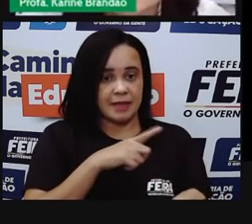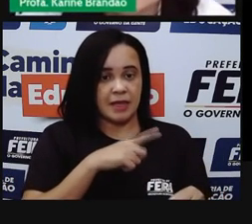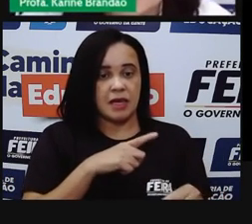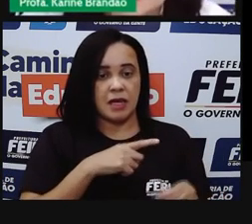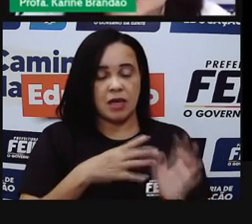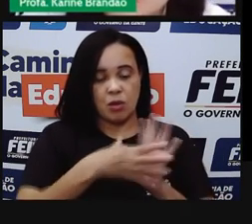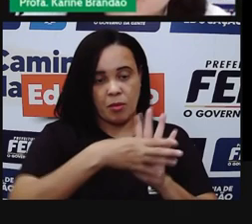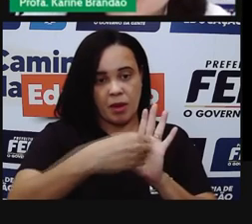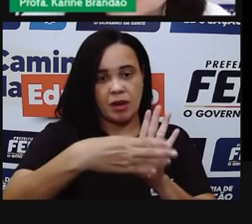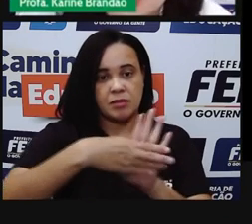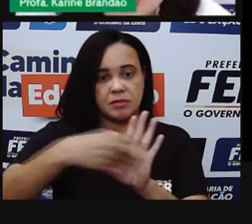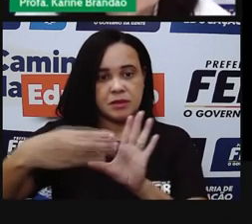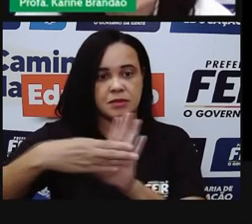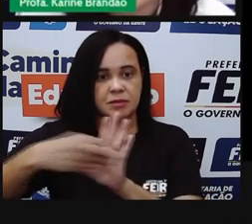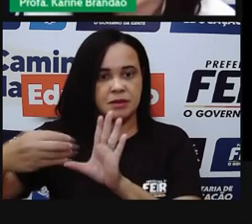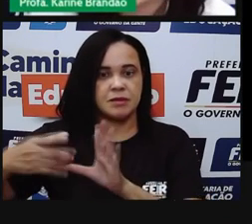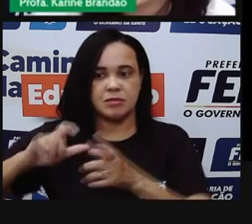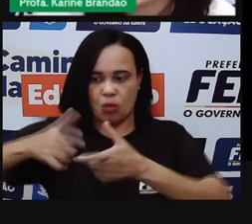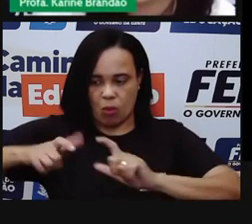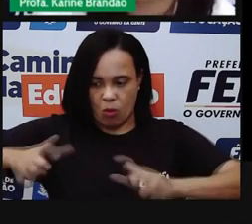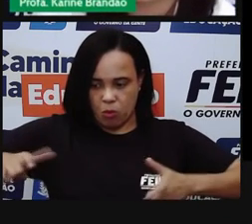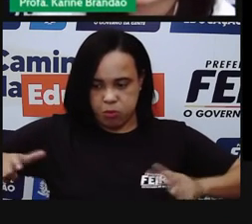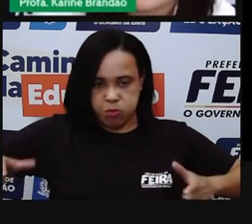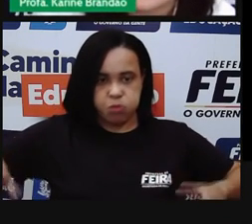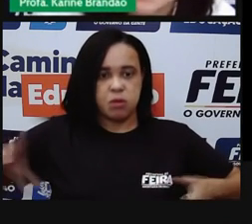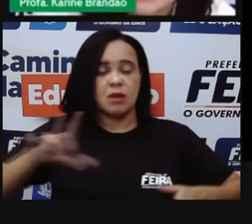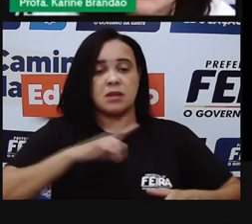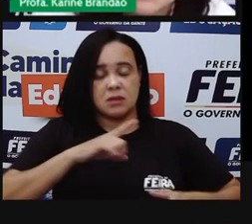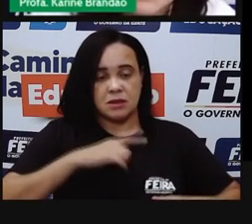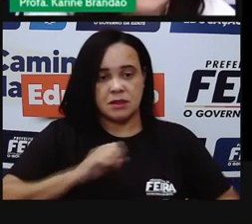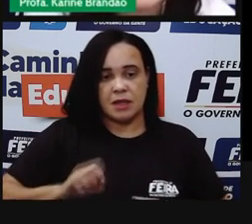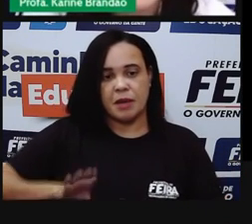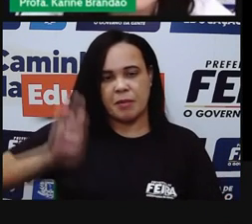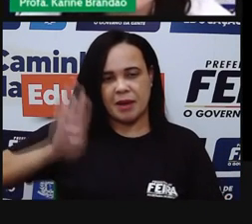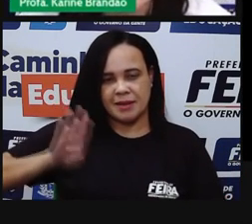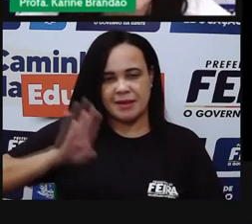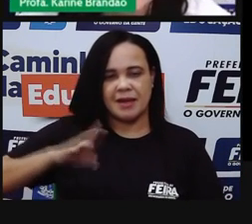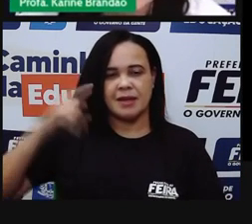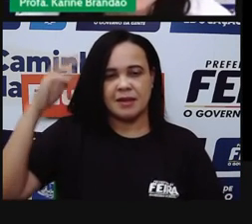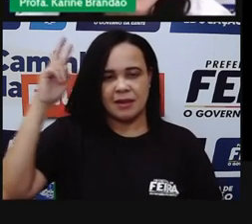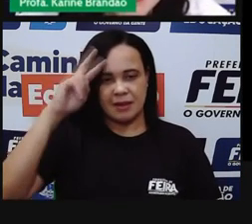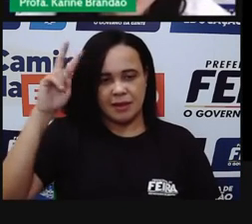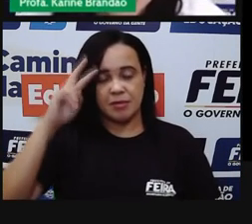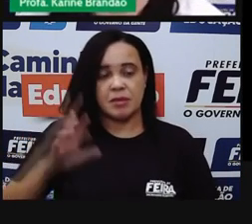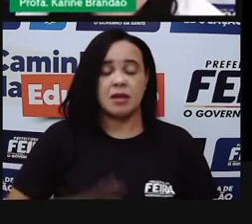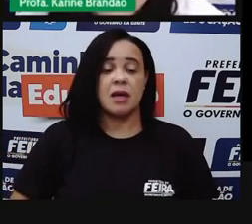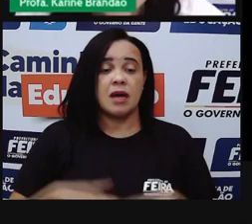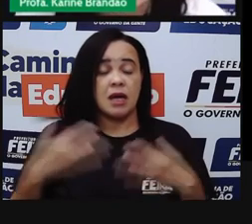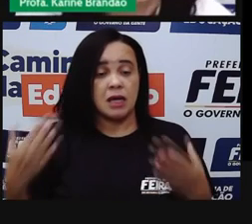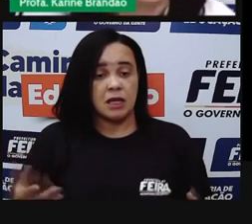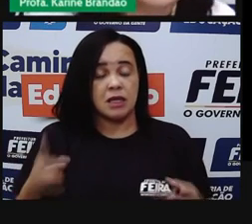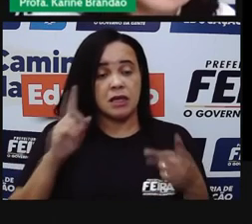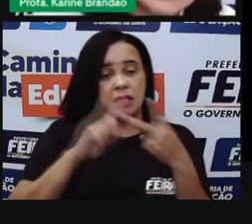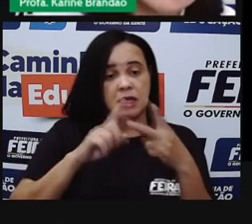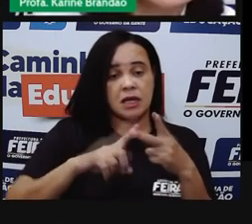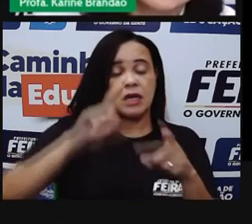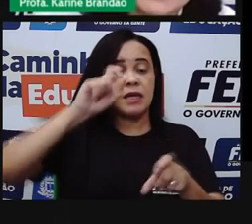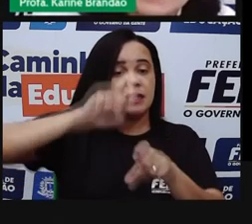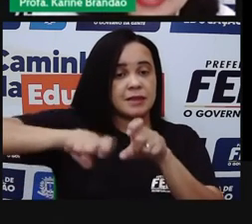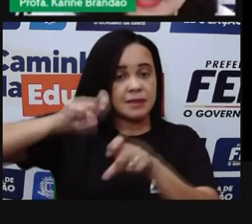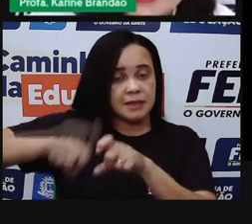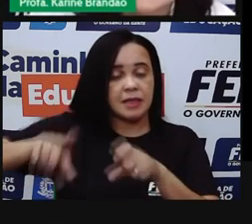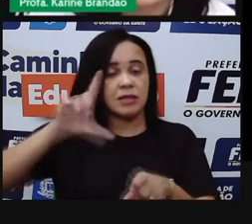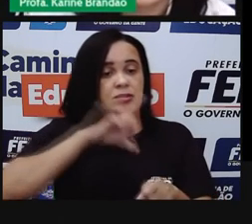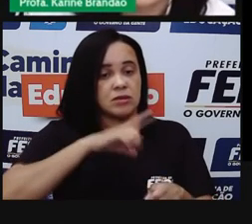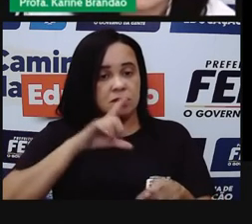maior número de indivíduos. A gente viu isso com as bactérias. E na reprodução sexuada, união